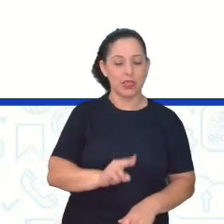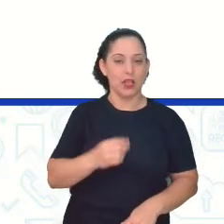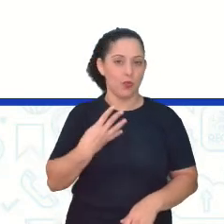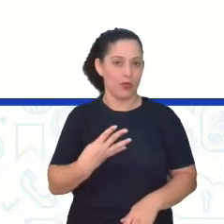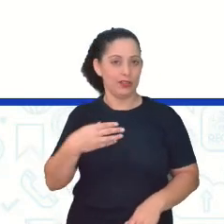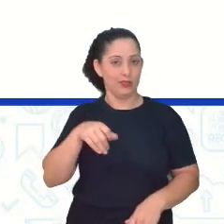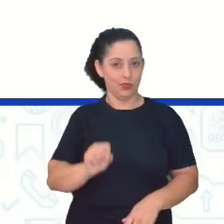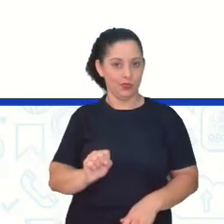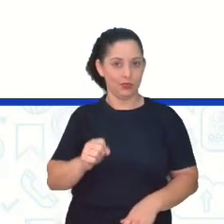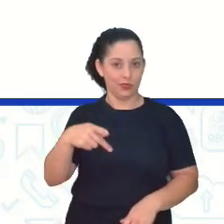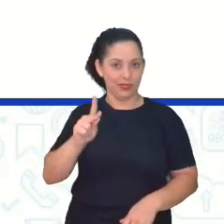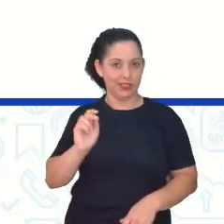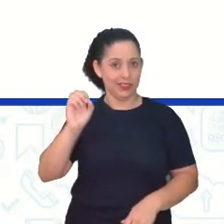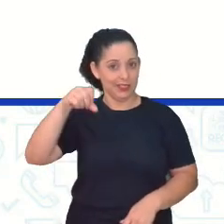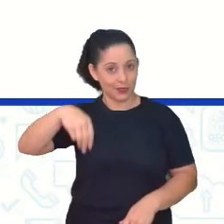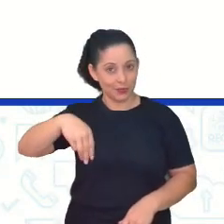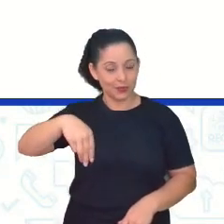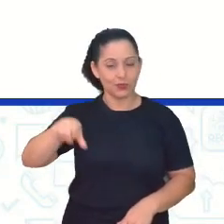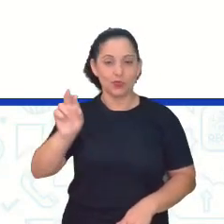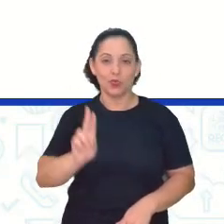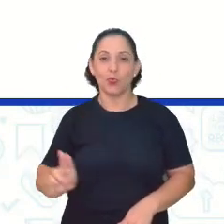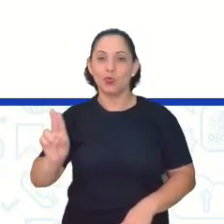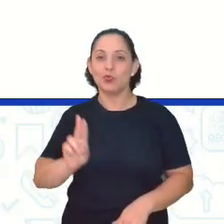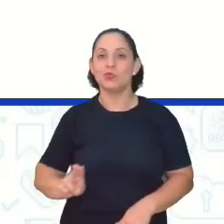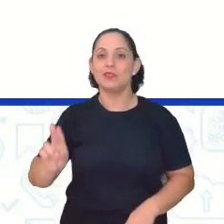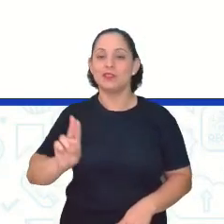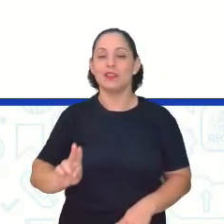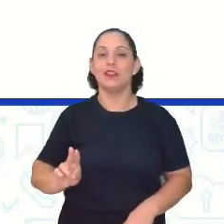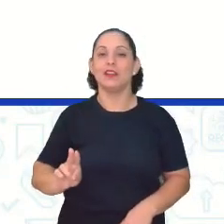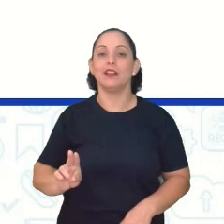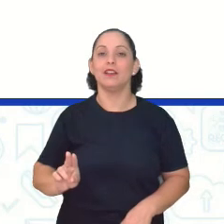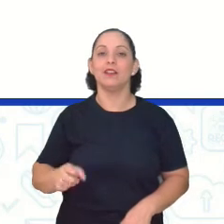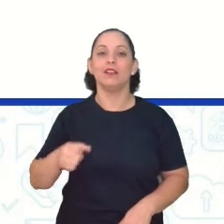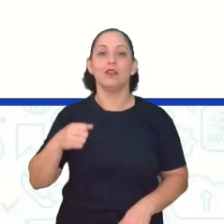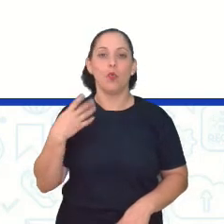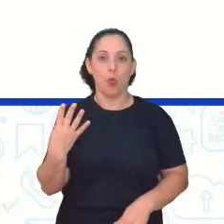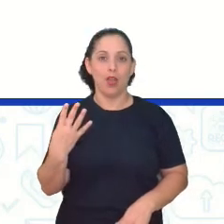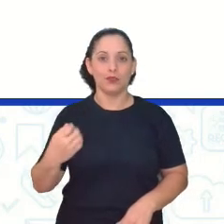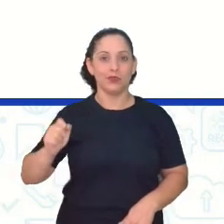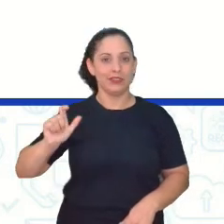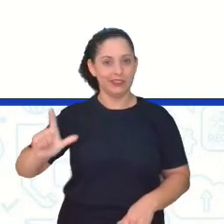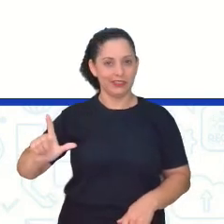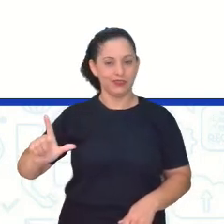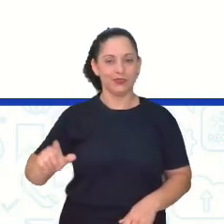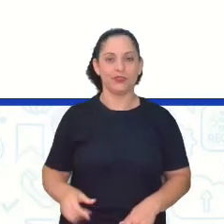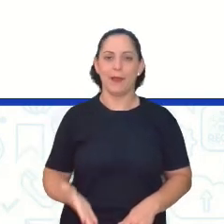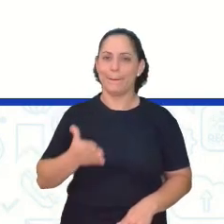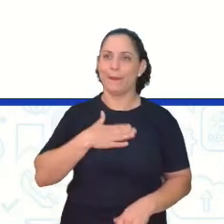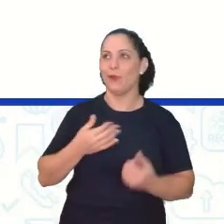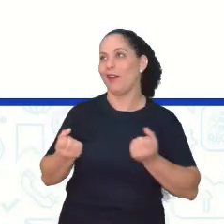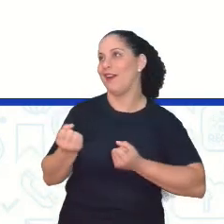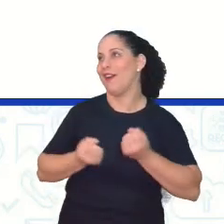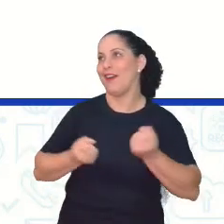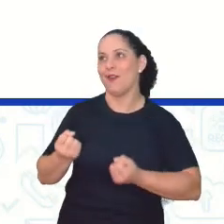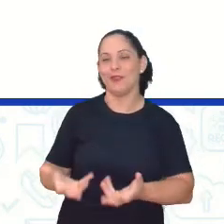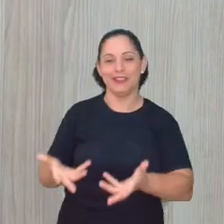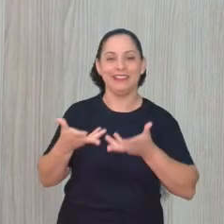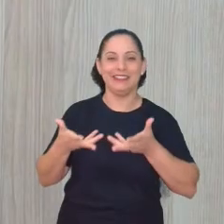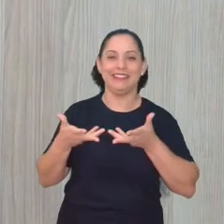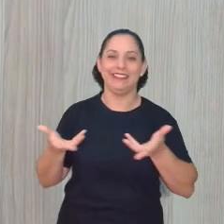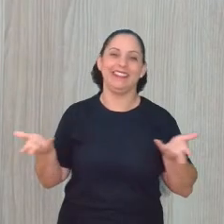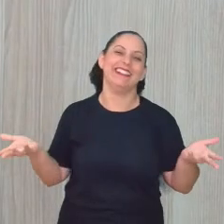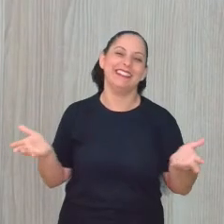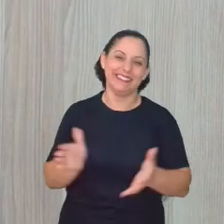quilômetros, o consumo é de quanto? De 4 litros. Queria que meu carro fosse Eu assim, ia falar né? isso agora, Pedro. Que carro é esse, hein?